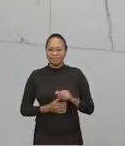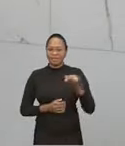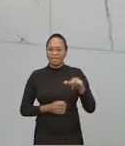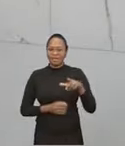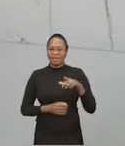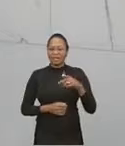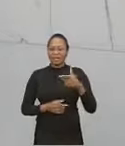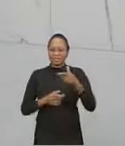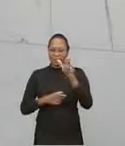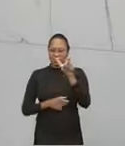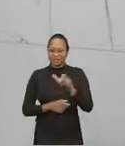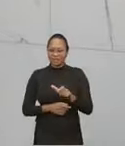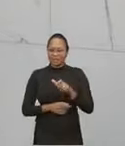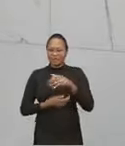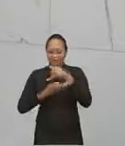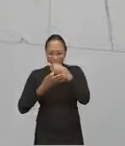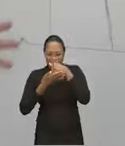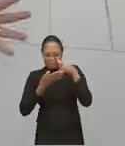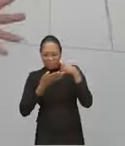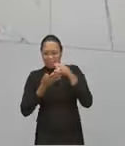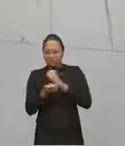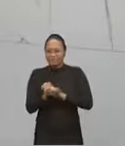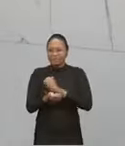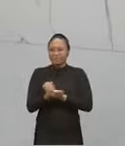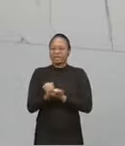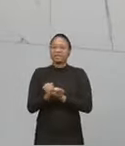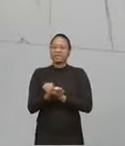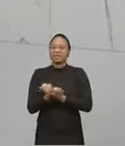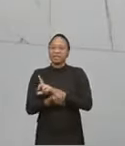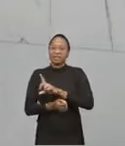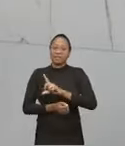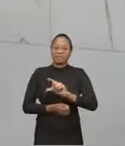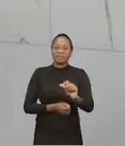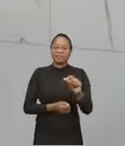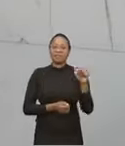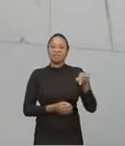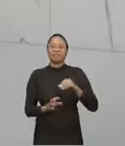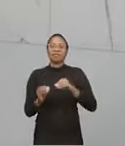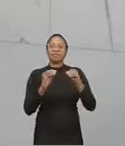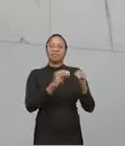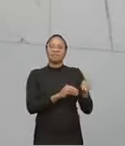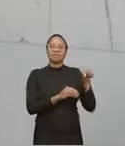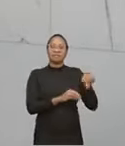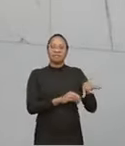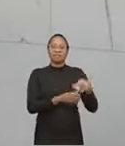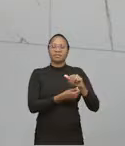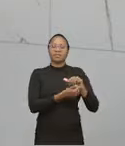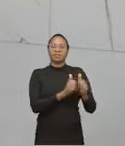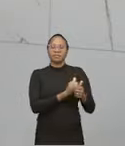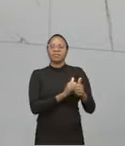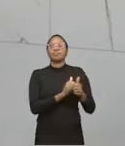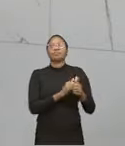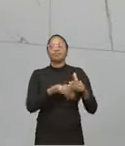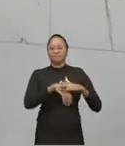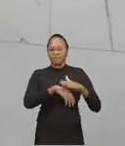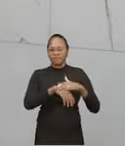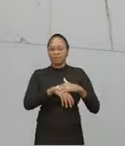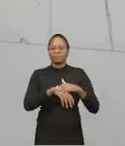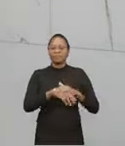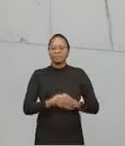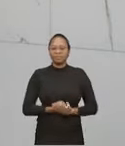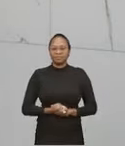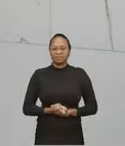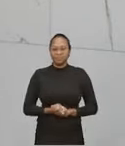vai sair outro craque de Camaçari. Eu não posso também deixar de parabenizar a equipe sub-19 da